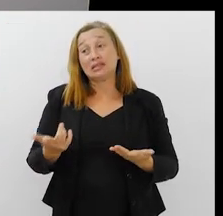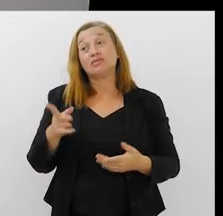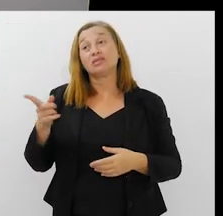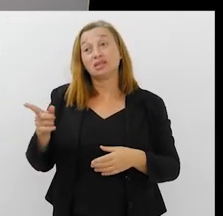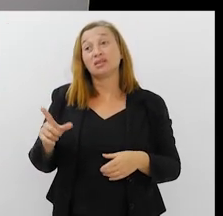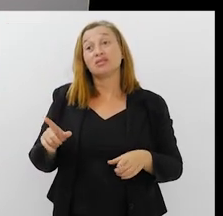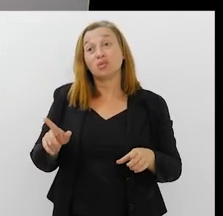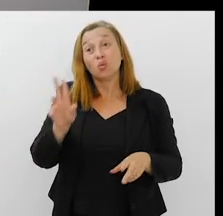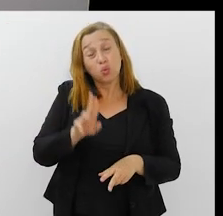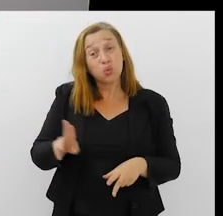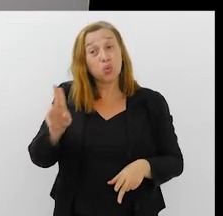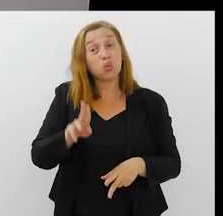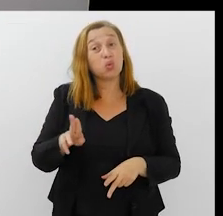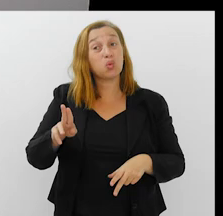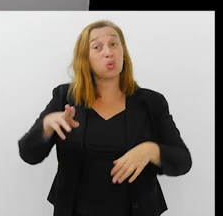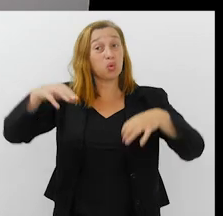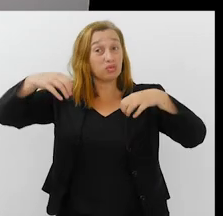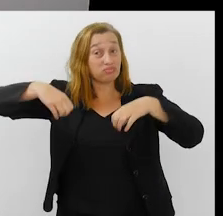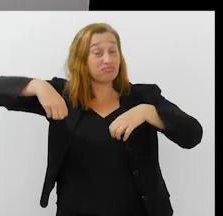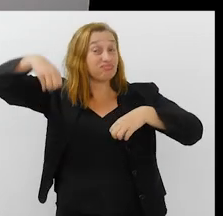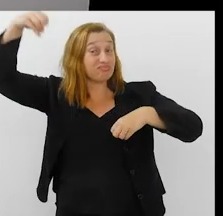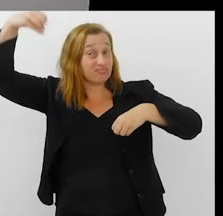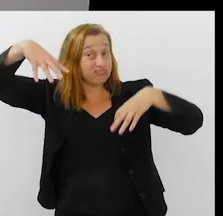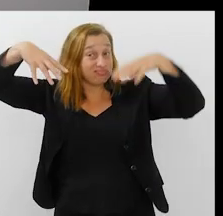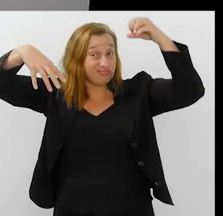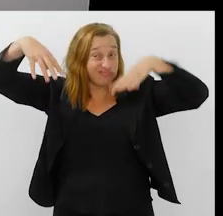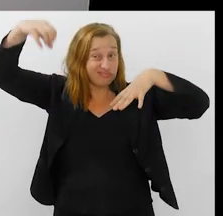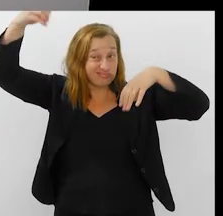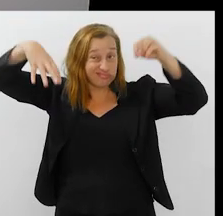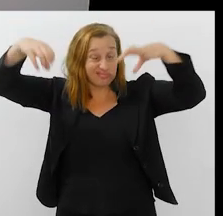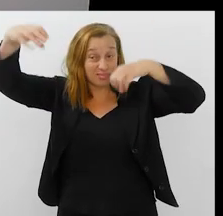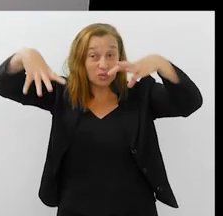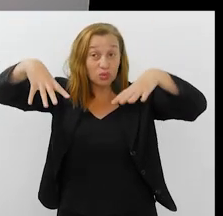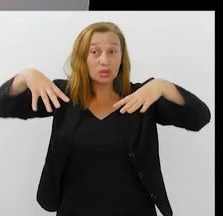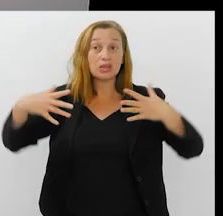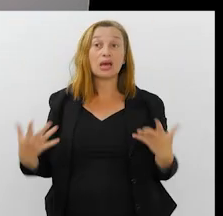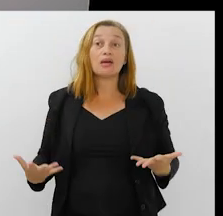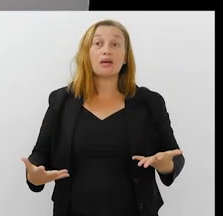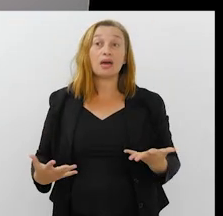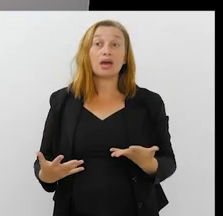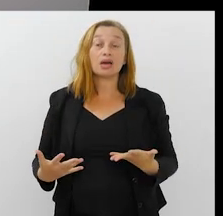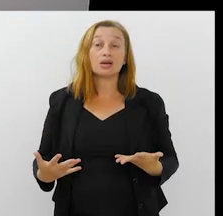design. E uma iluminação. Não, e você tem que usar a luz ali com